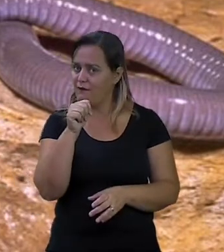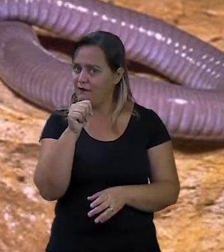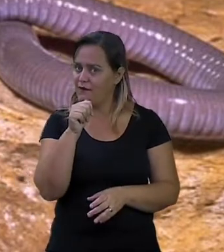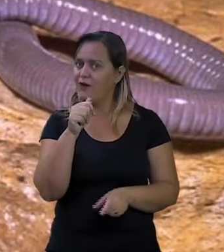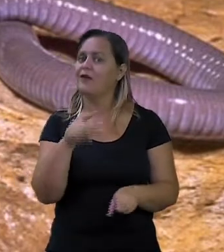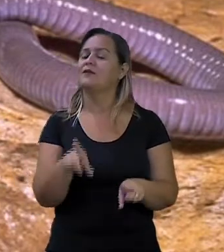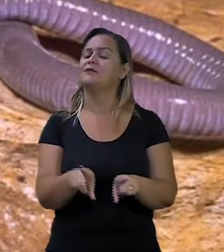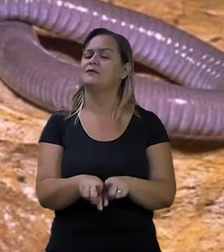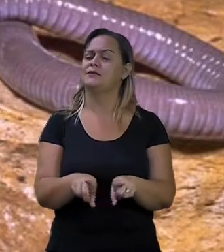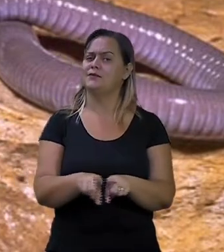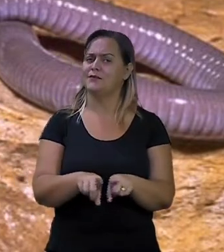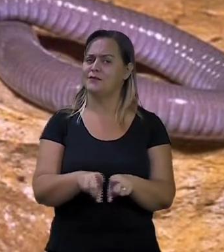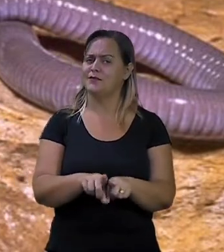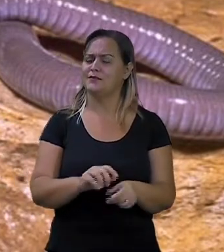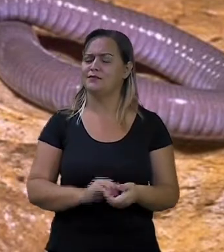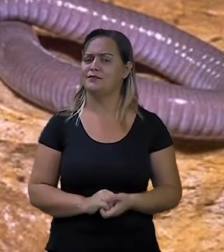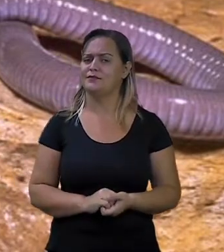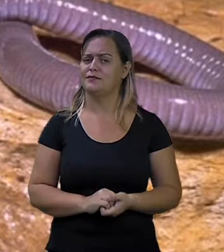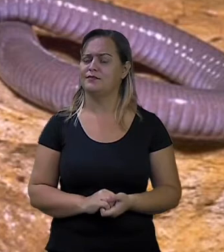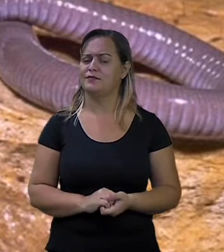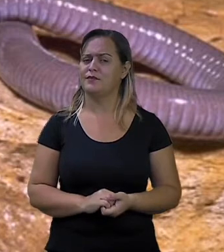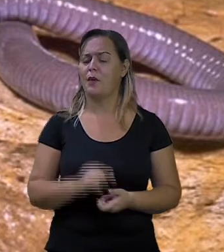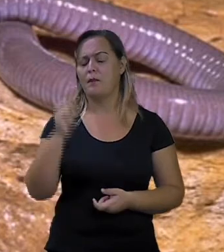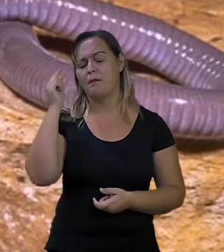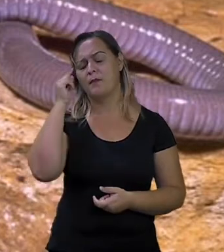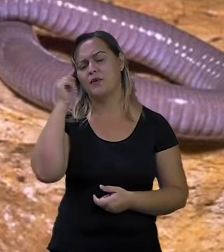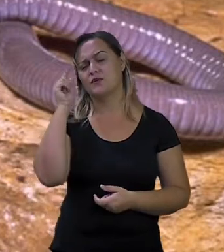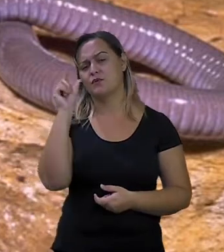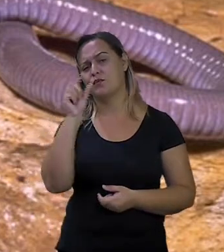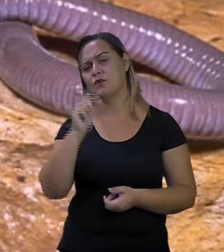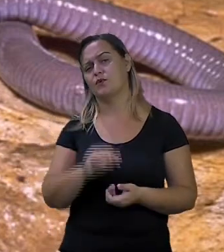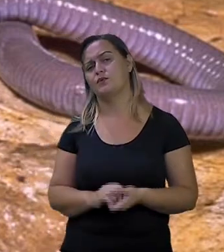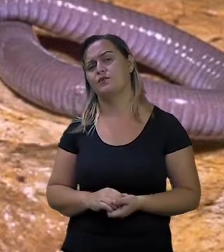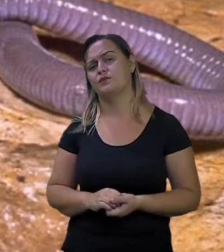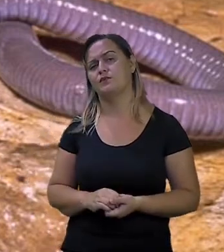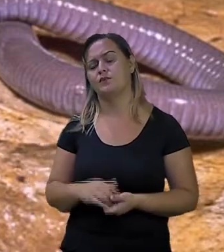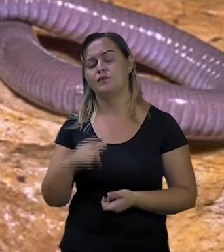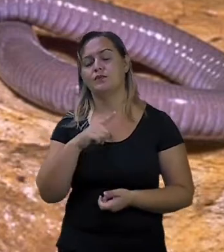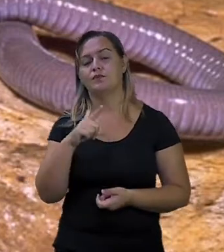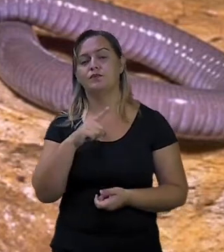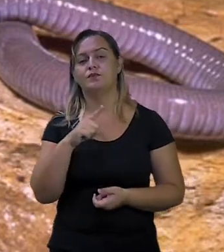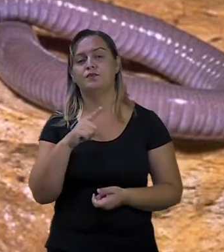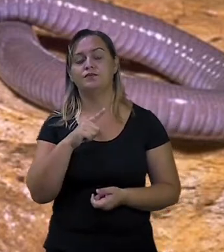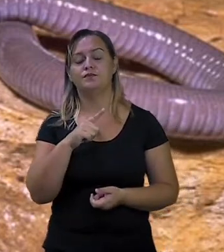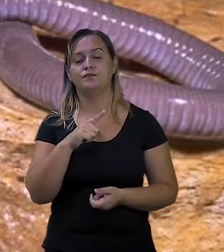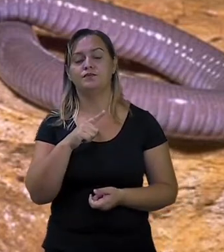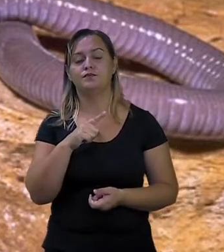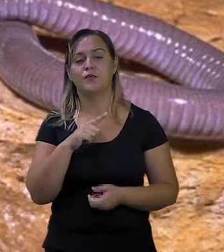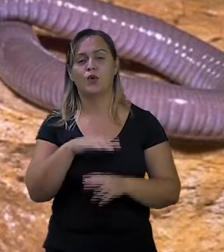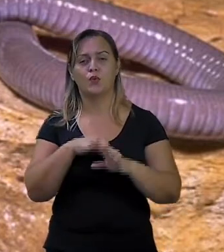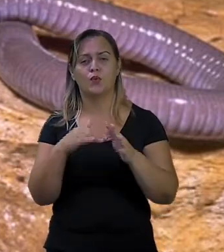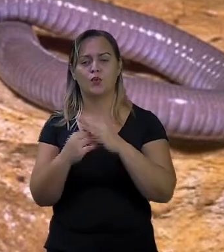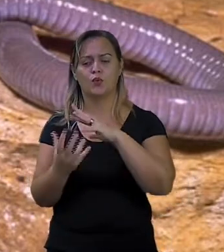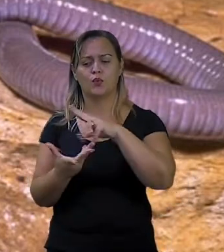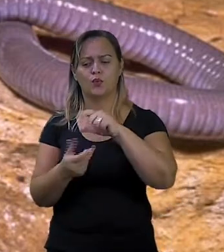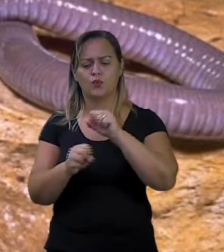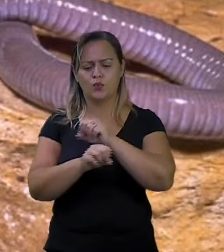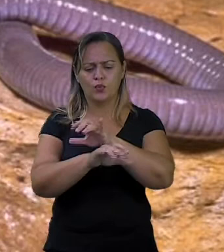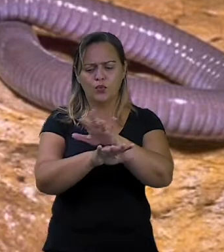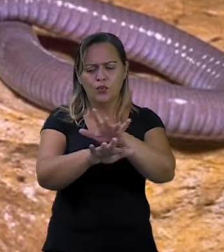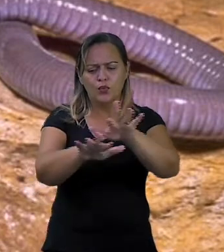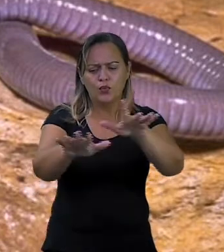Então vamos lá, vamos pensar um pouquinho. Eles estão distribuídos geograficamente na Terra e, de acordo com a